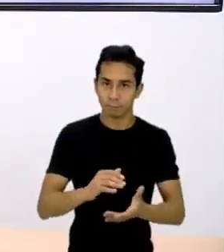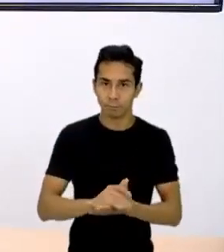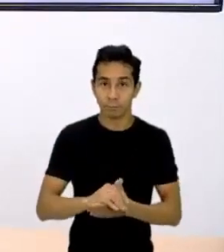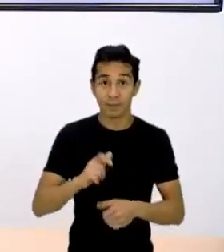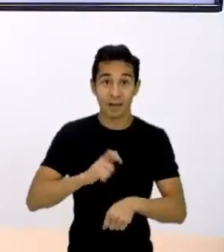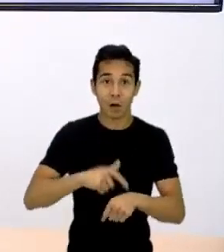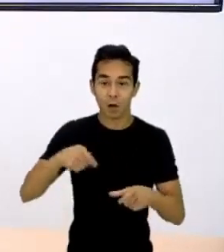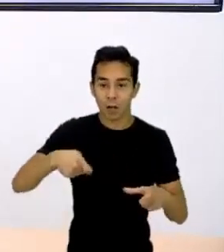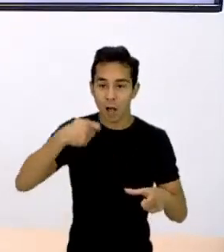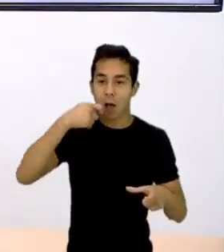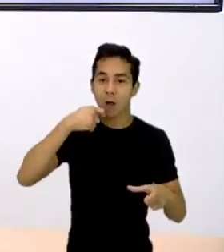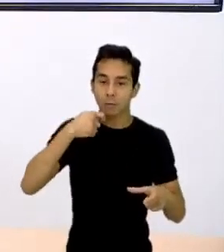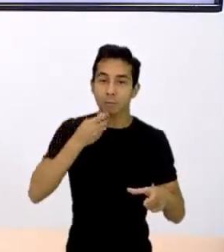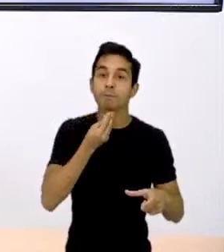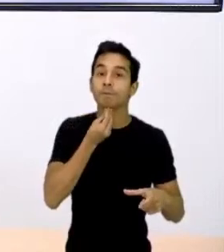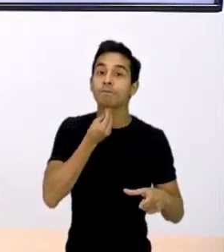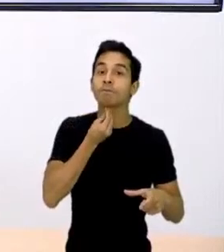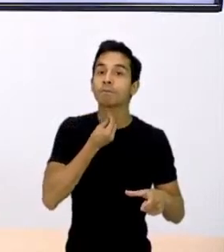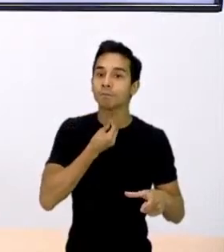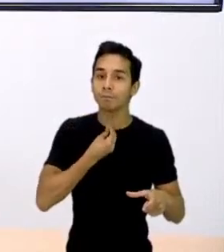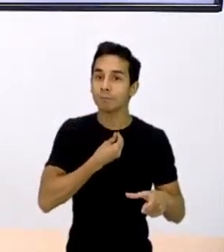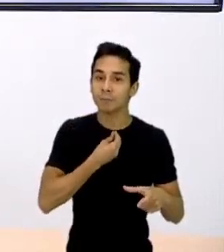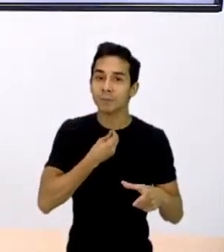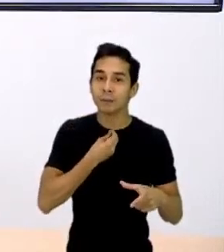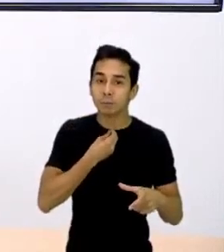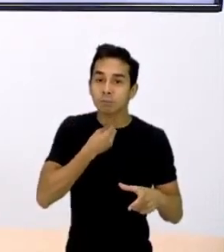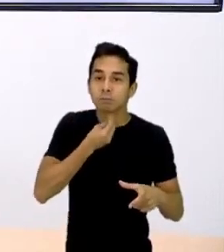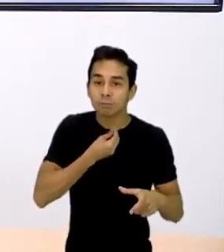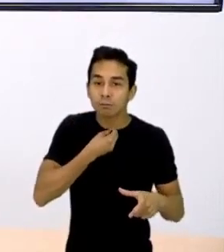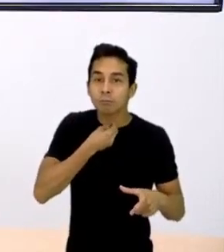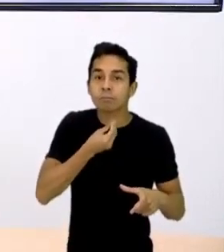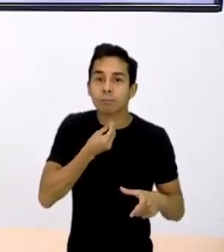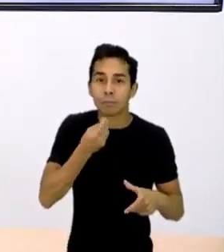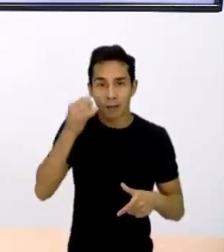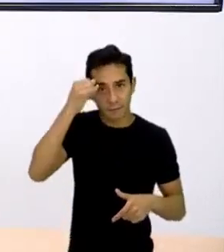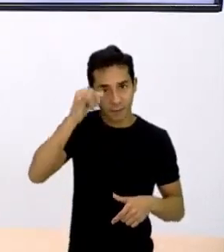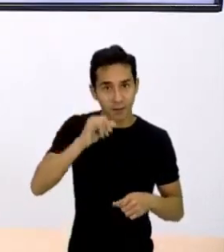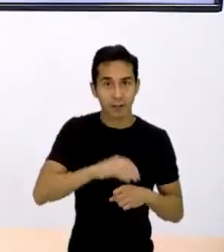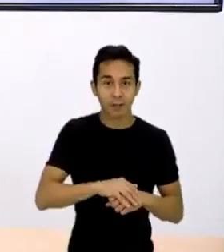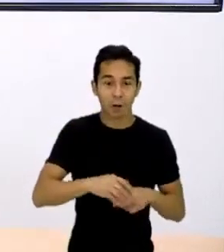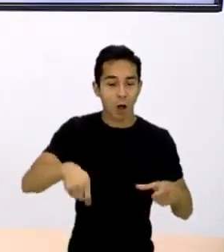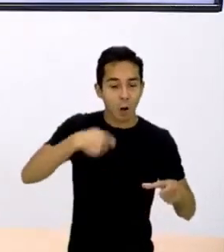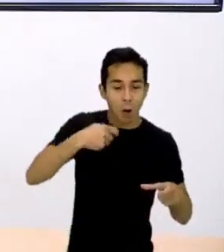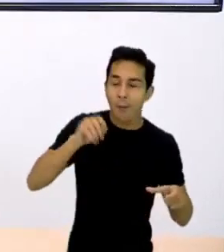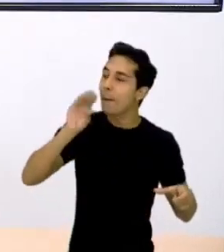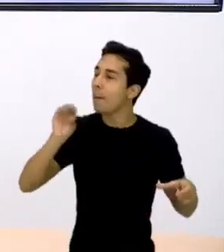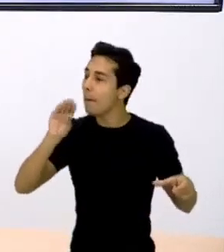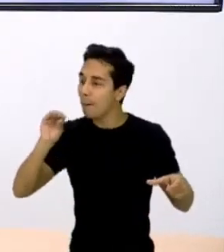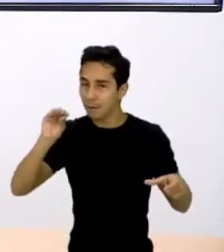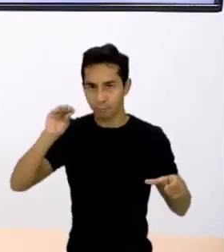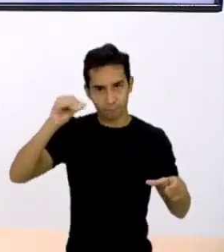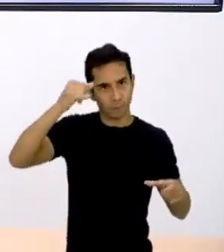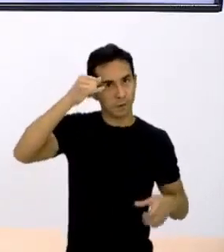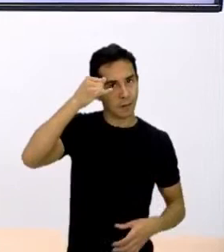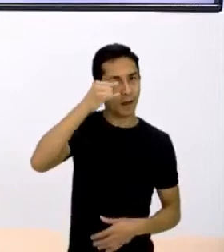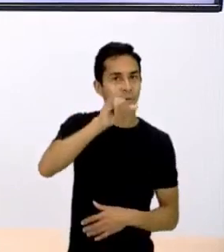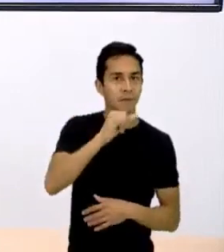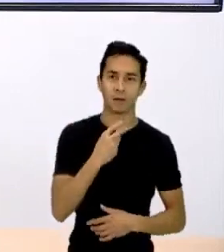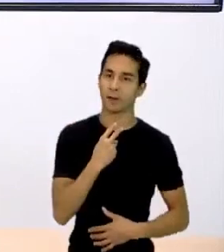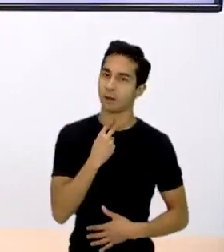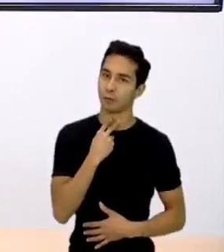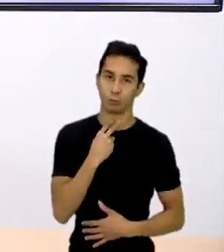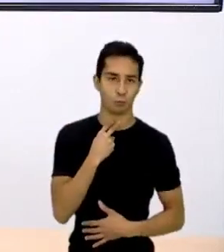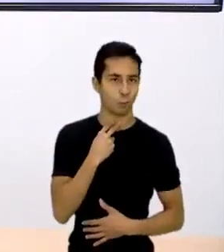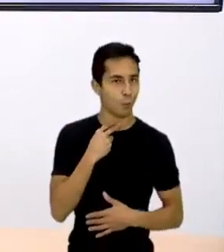engolir, a gente não tenha esse problema, tá certo? Então, nada de conversar enquanto você está mastigando e engolindo, senão